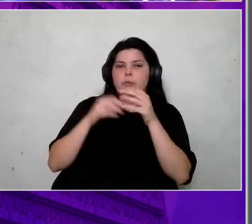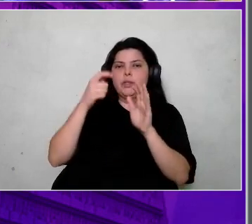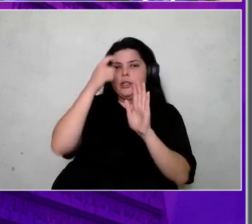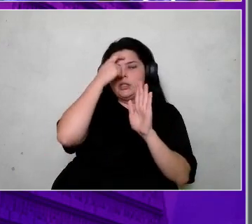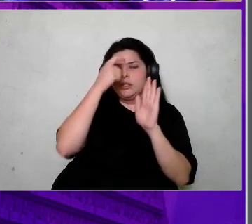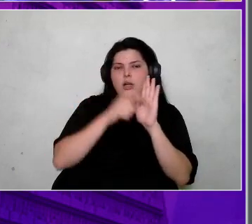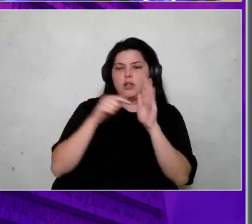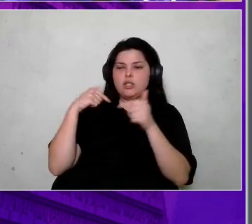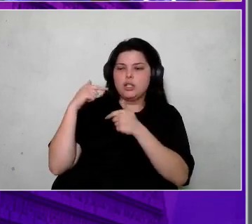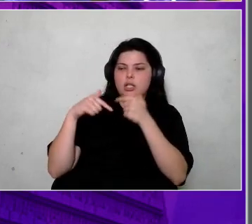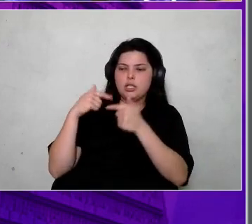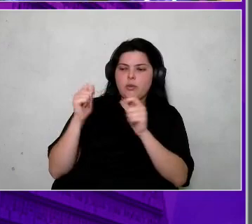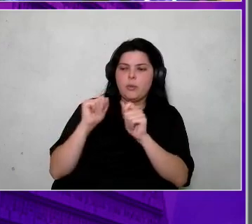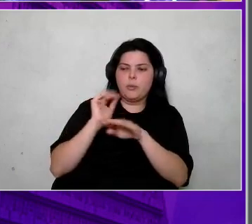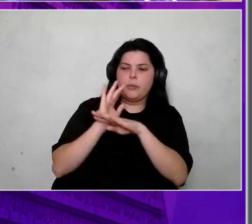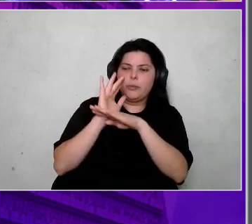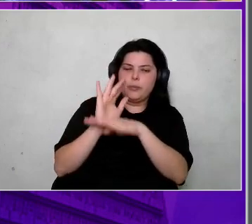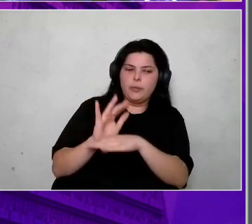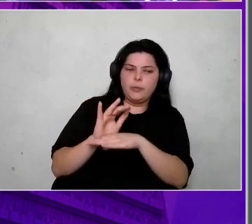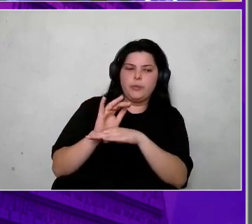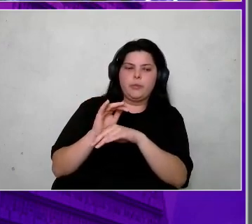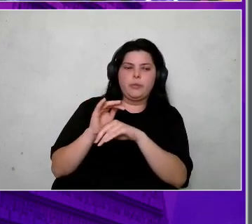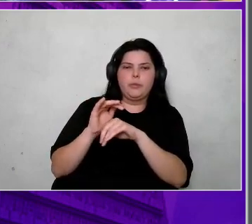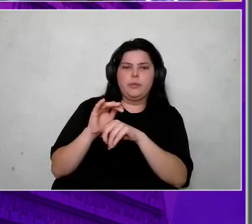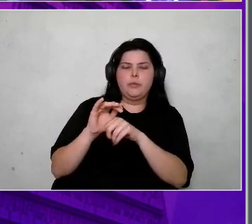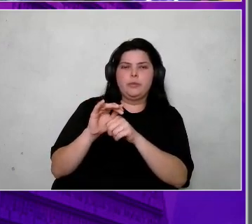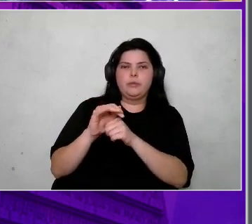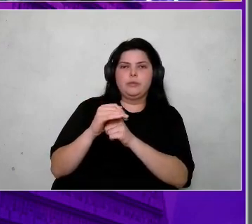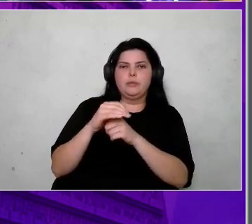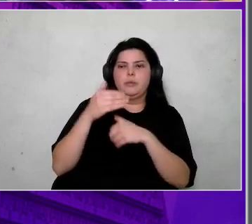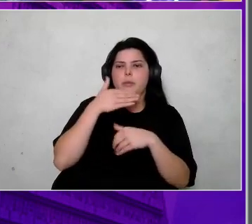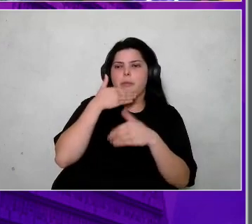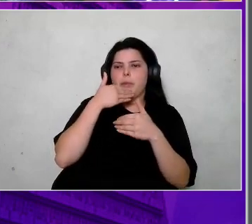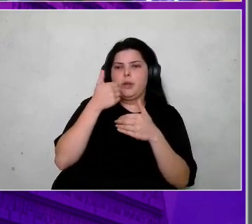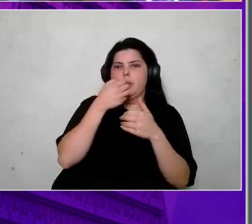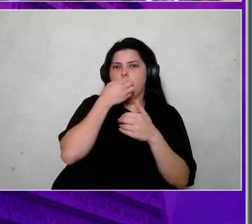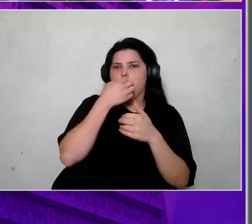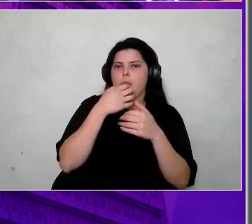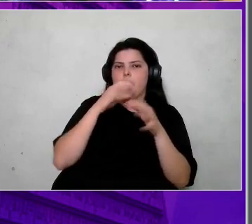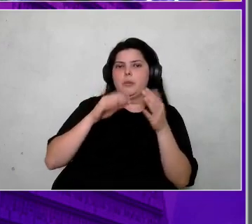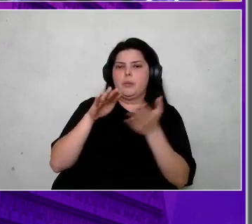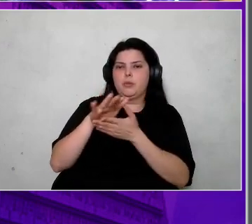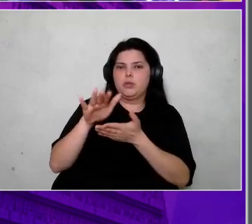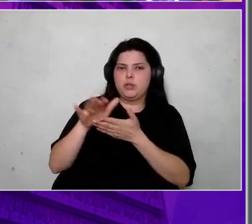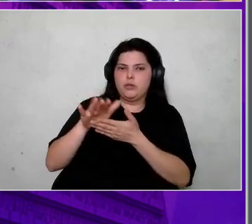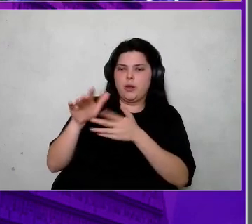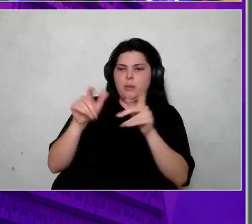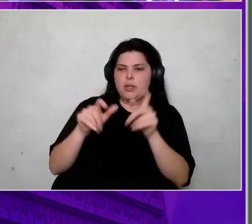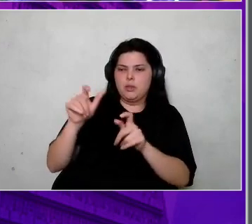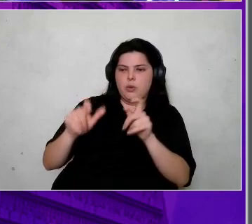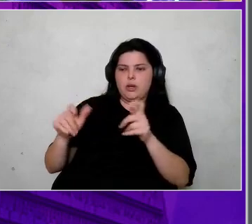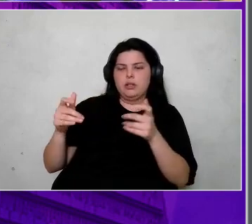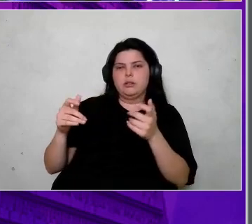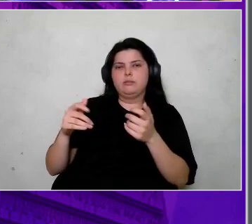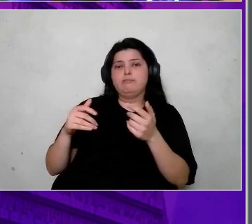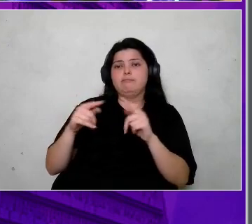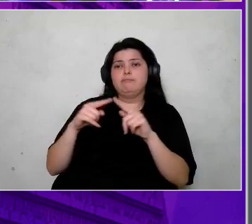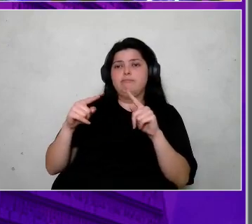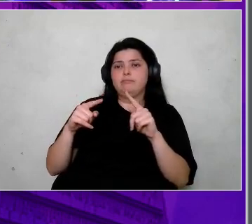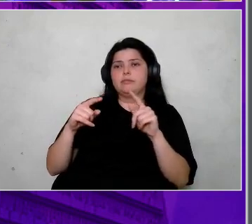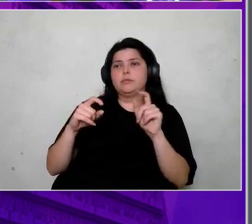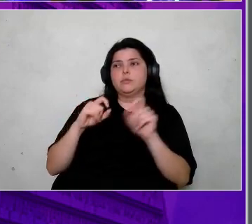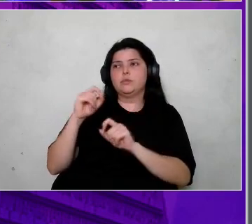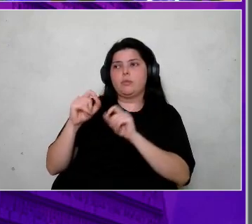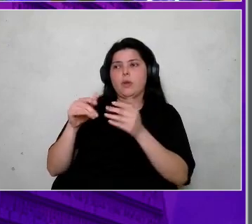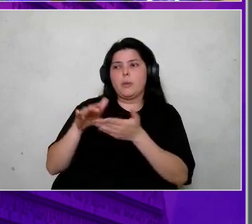pode ajudar a melhorar muito a produtividade das pessoas, mas mais do que a produtividade,